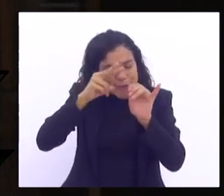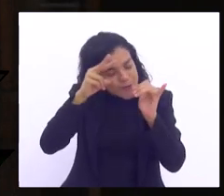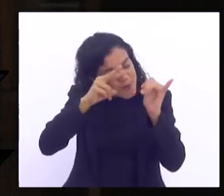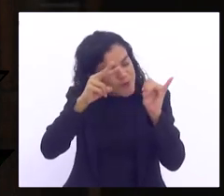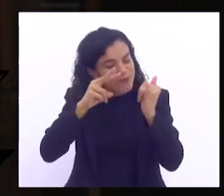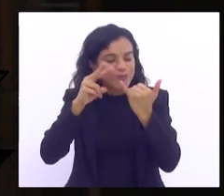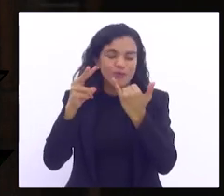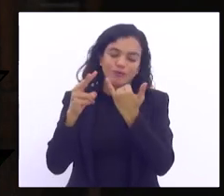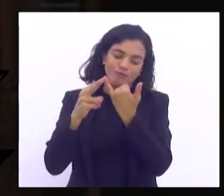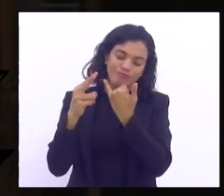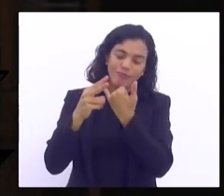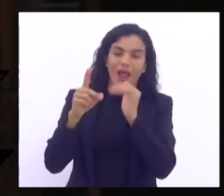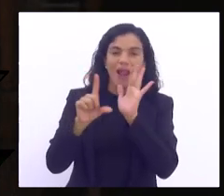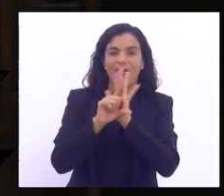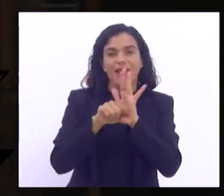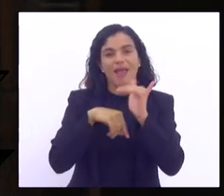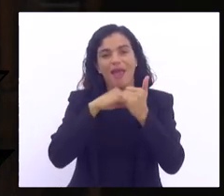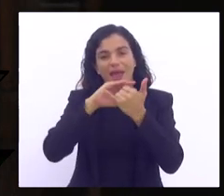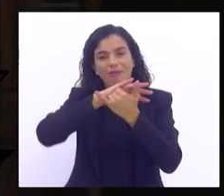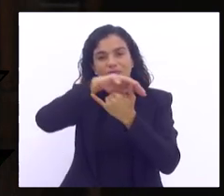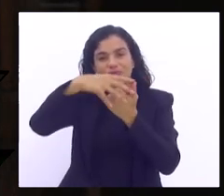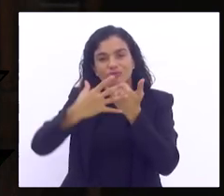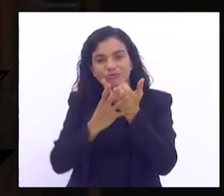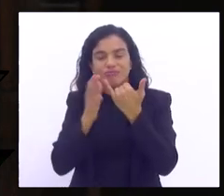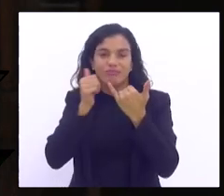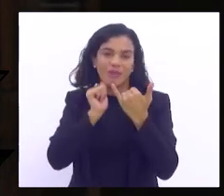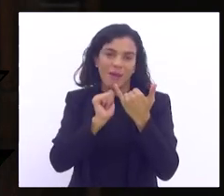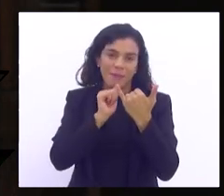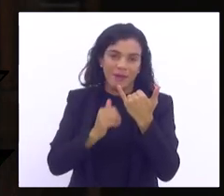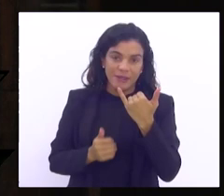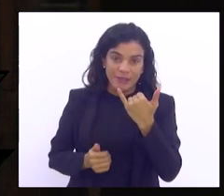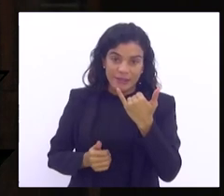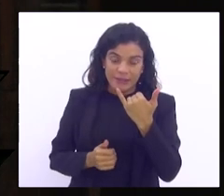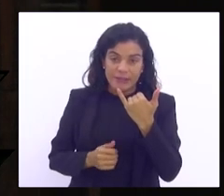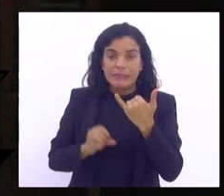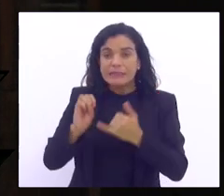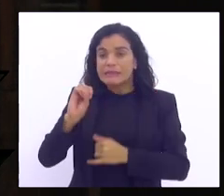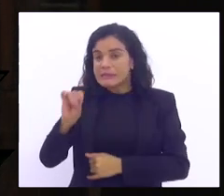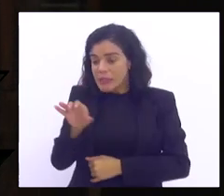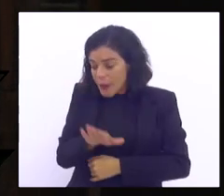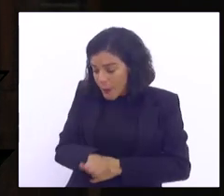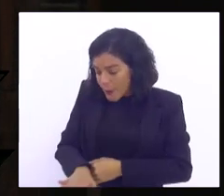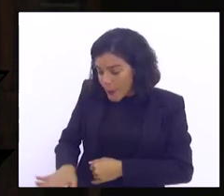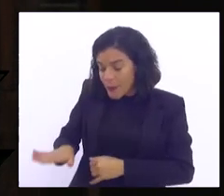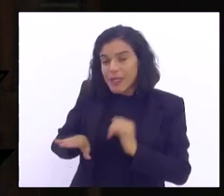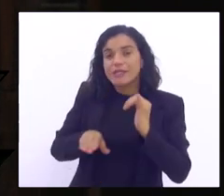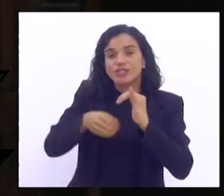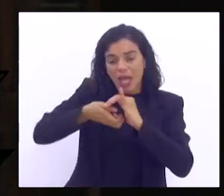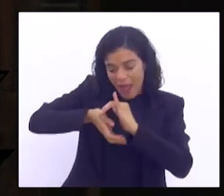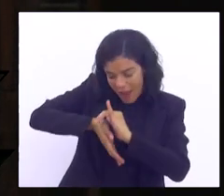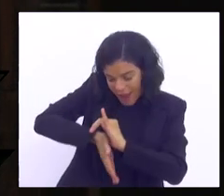por todas as leis, é o útero materno. Se uma criança está fora do útero